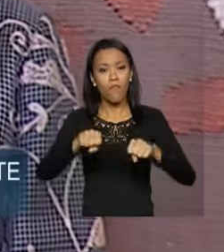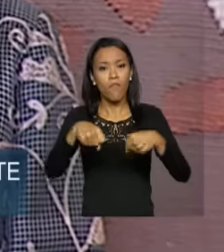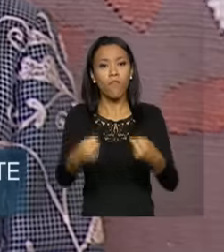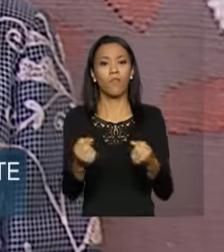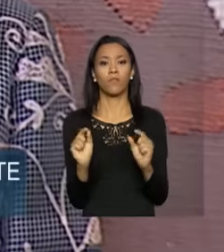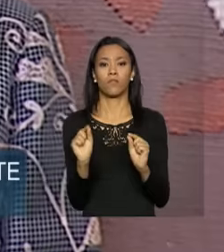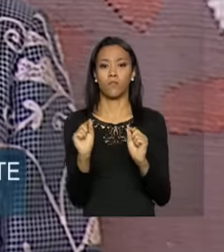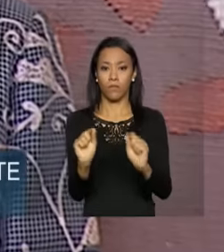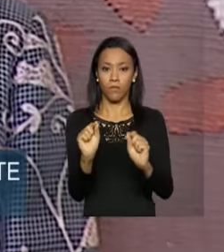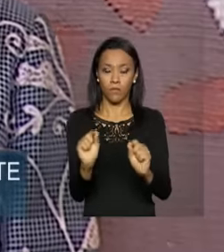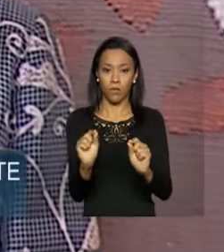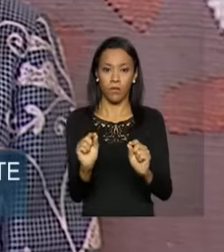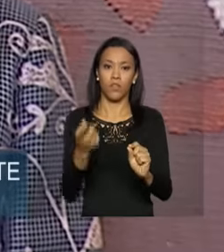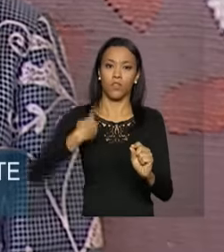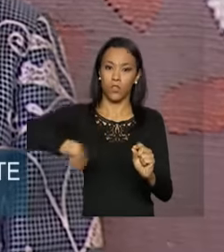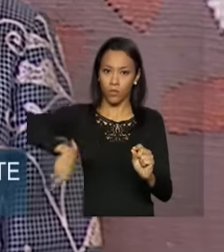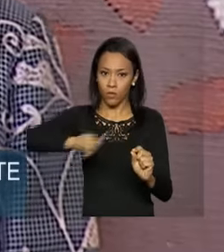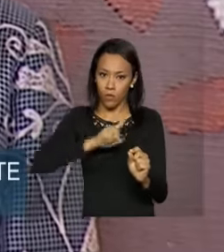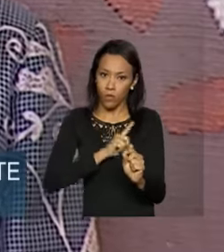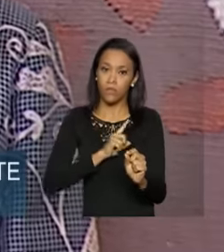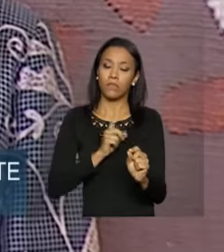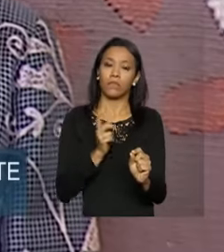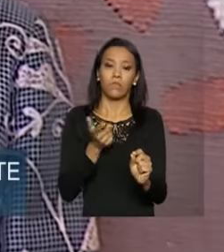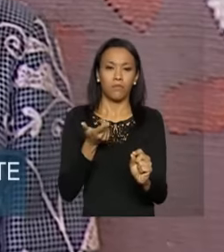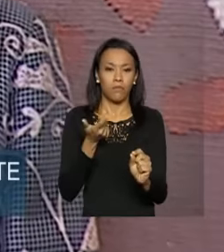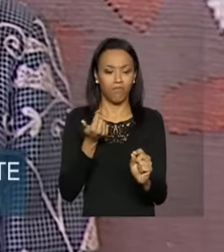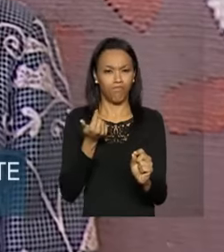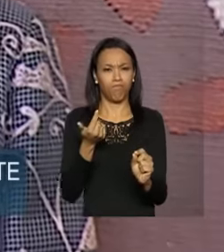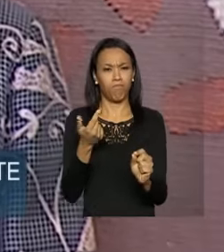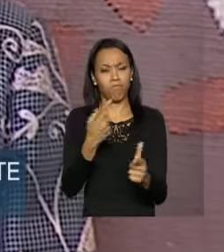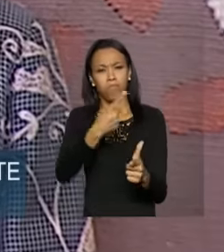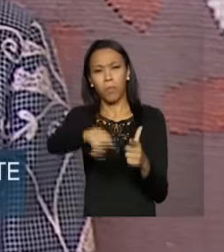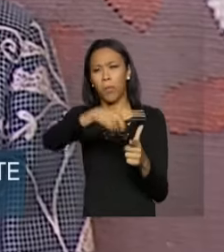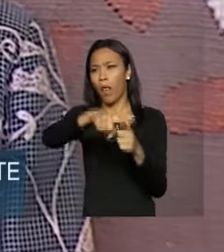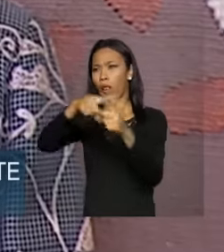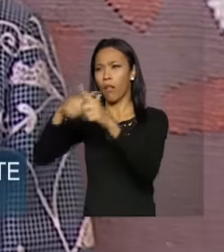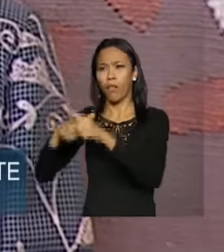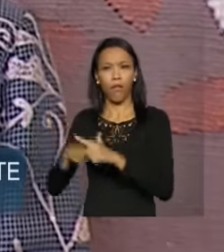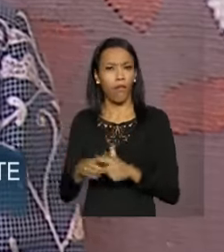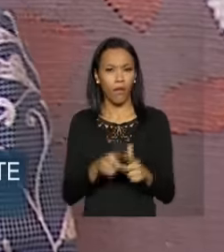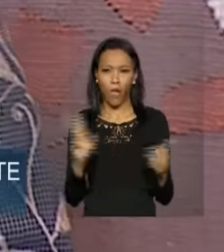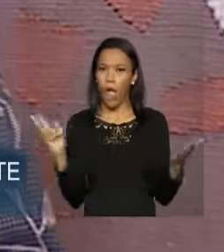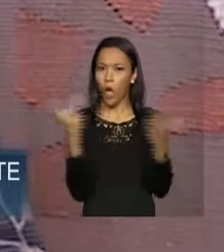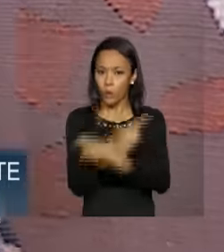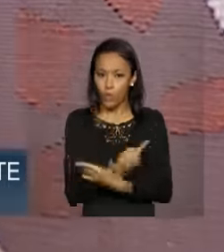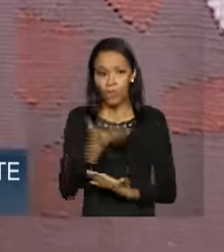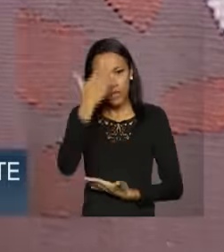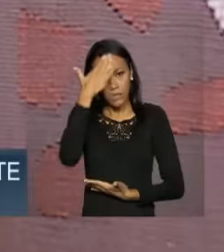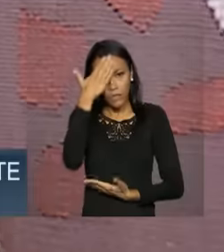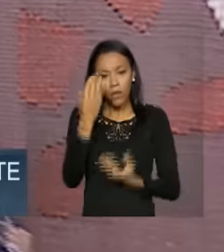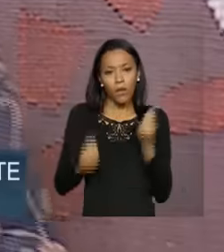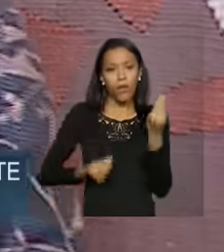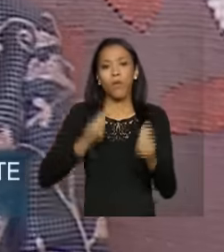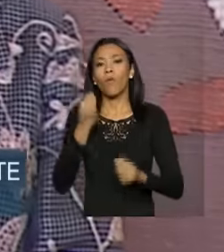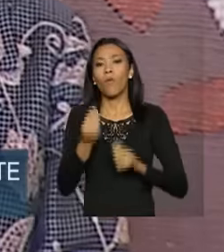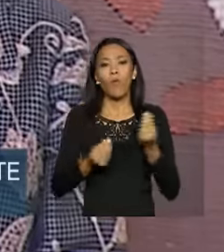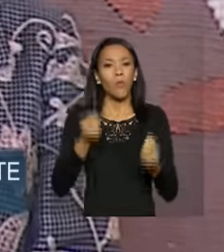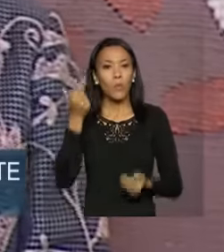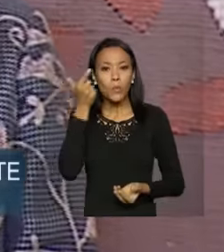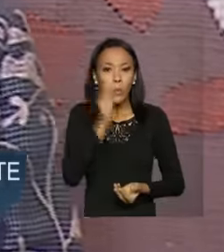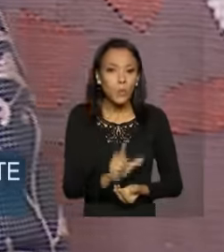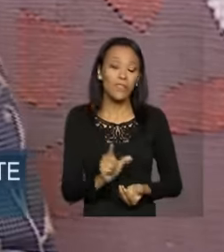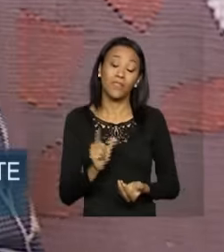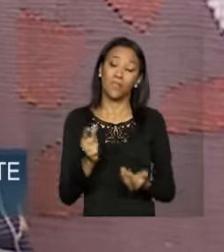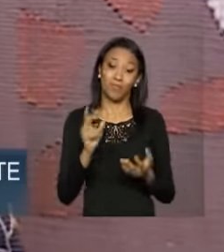capacidade de enfrentamento de cenários externos adversos, como o da atual difícil